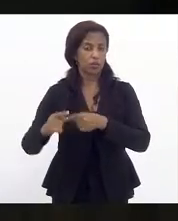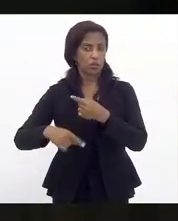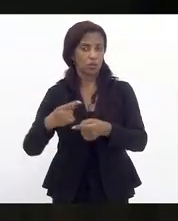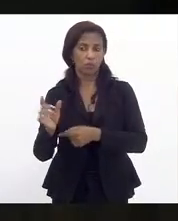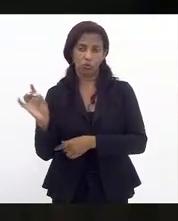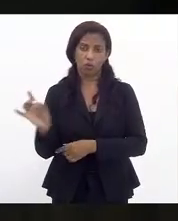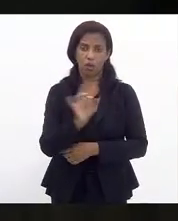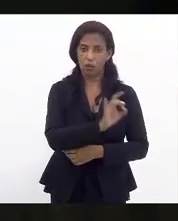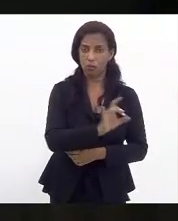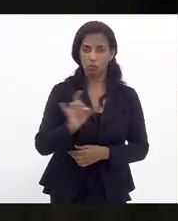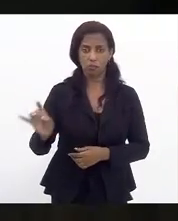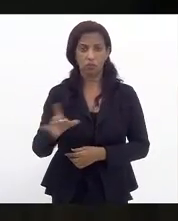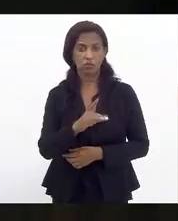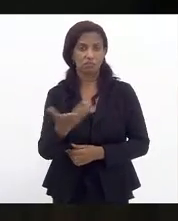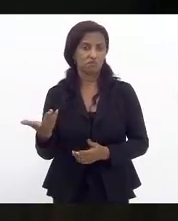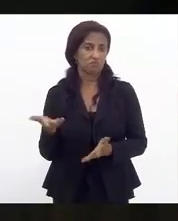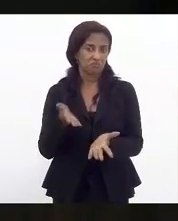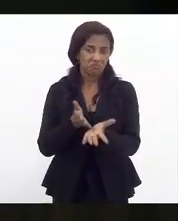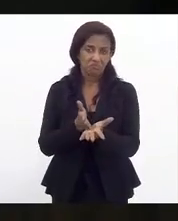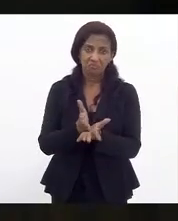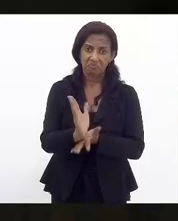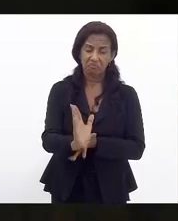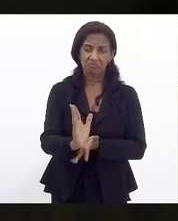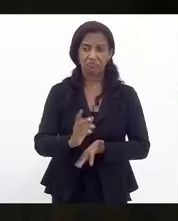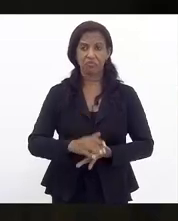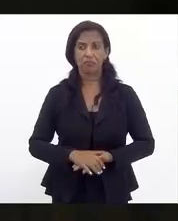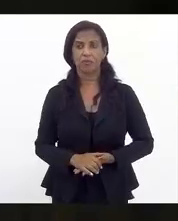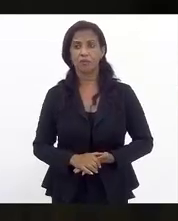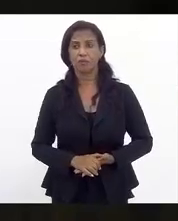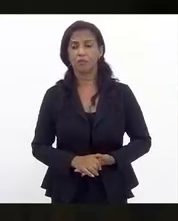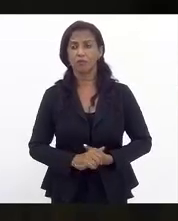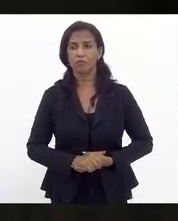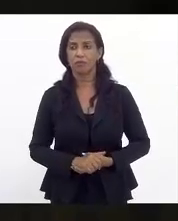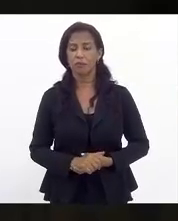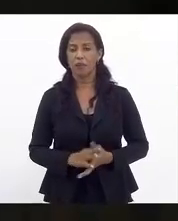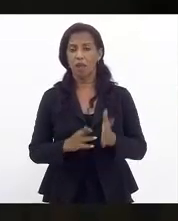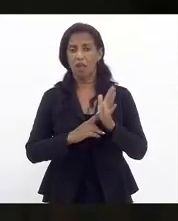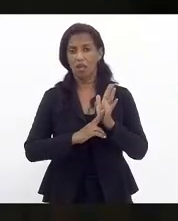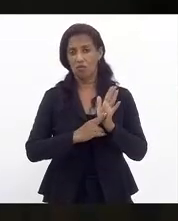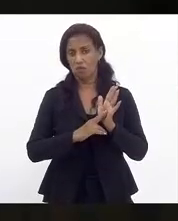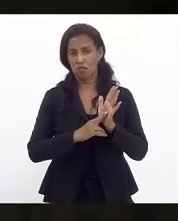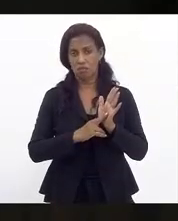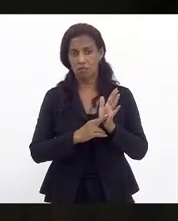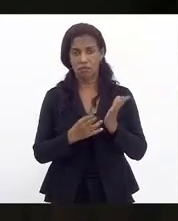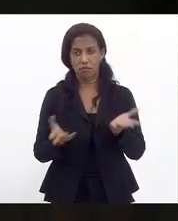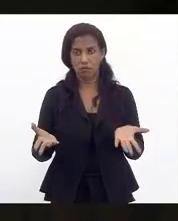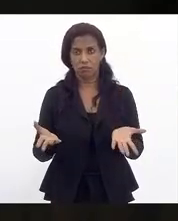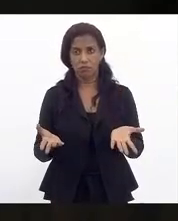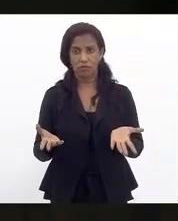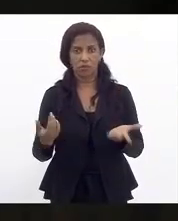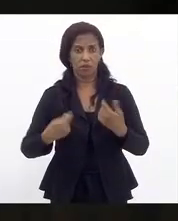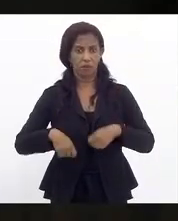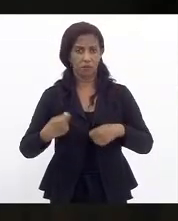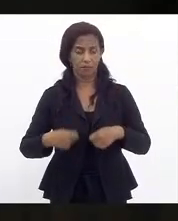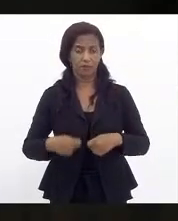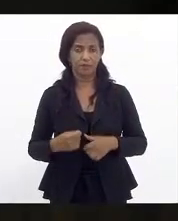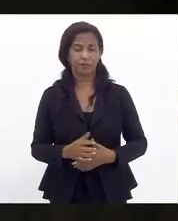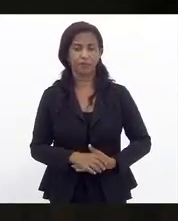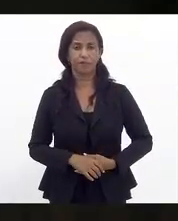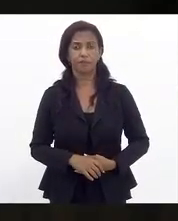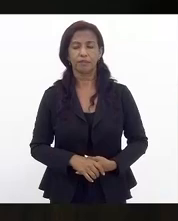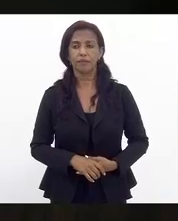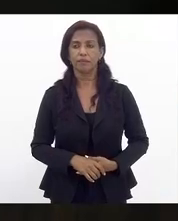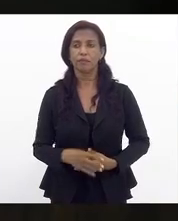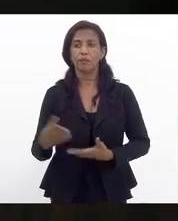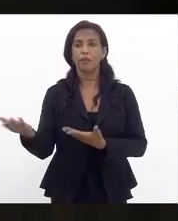depois cada carreira faz ali né a regulamentação que que for necessária